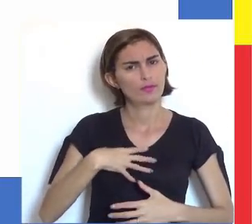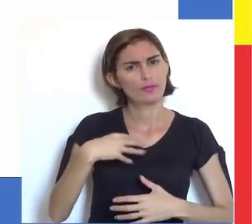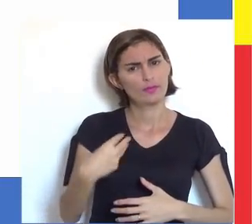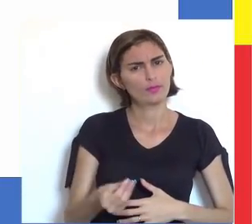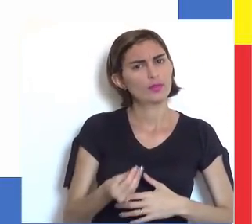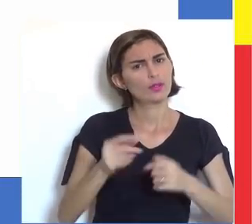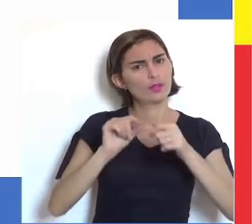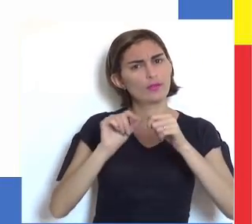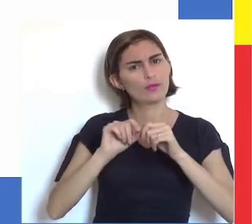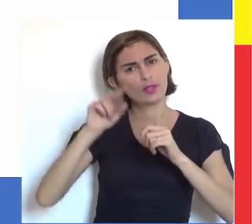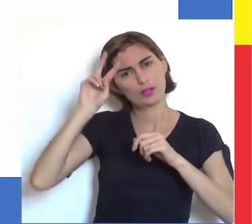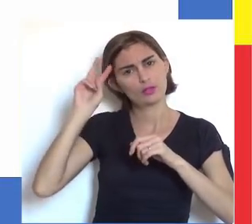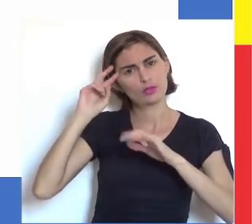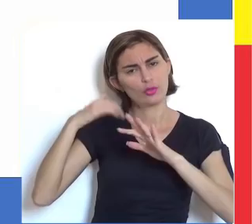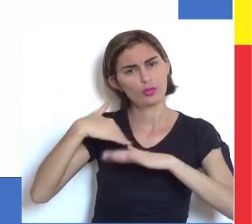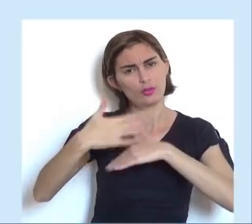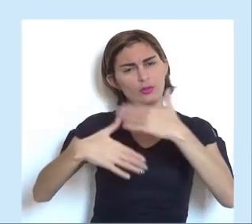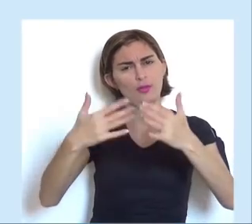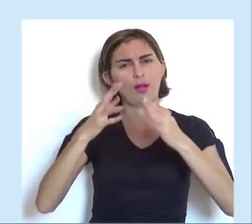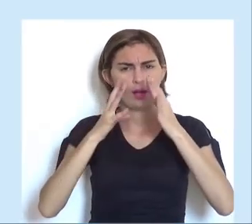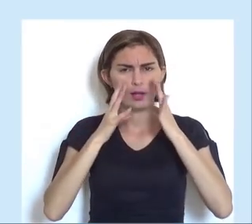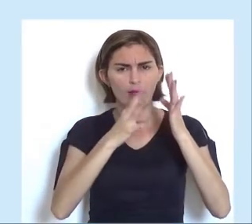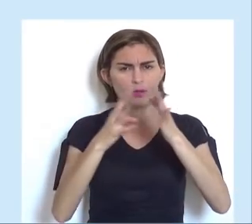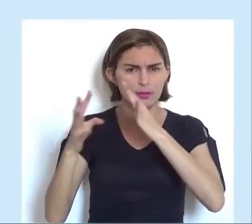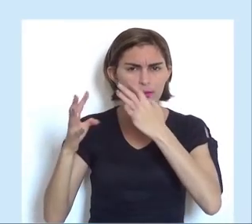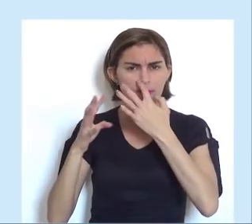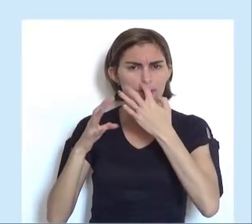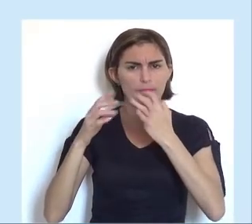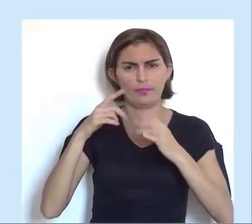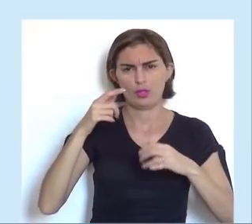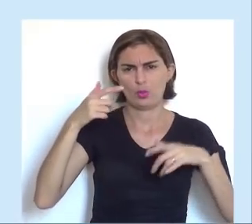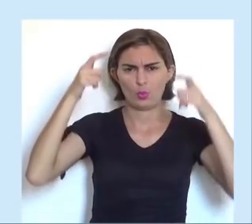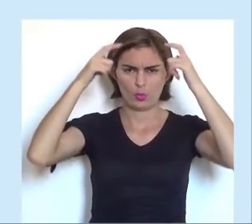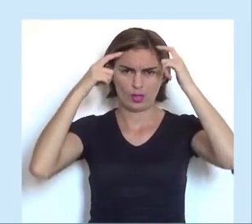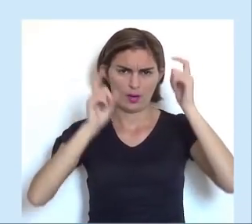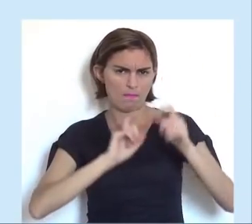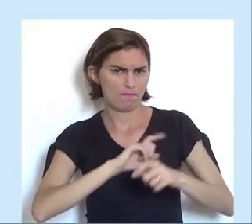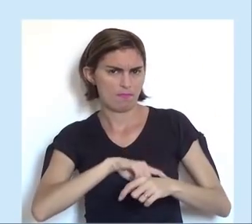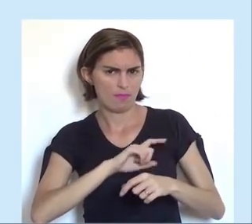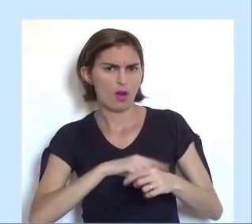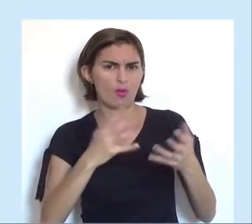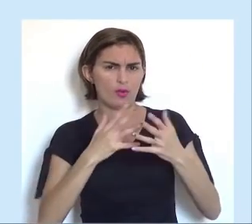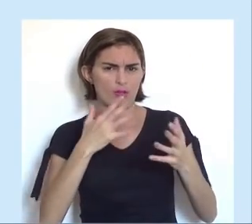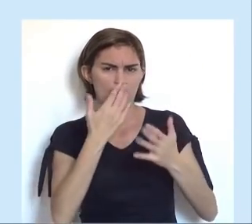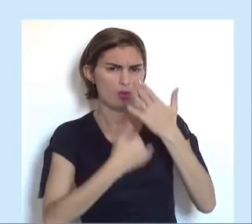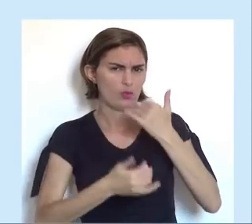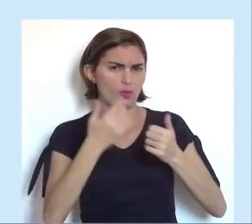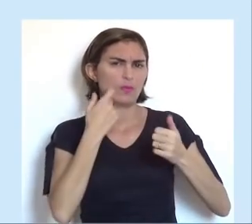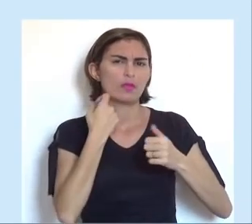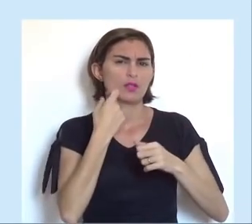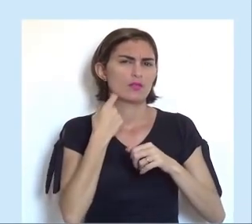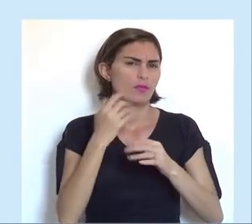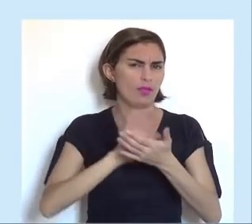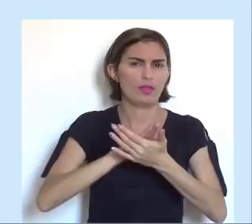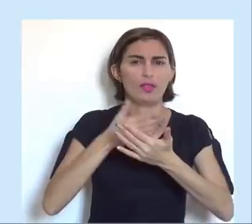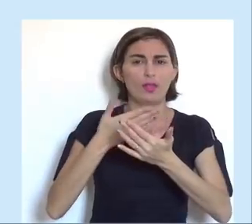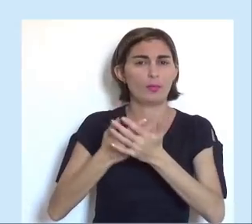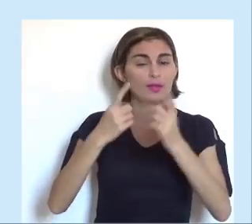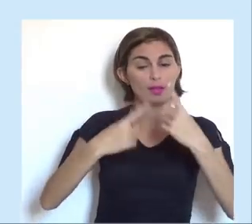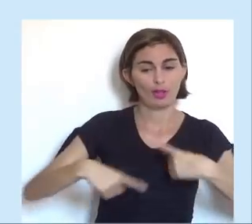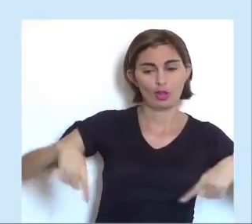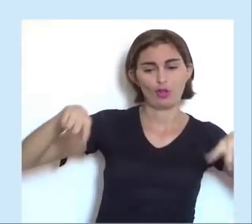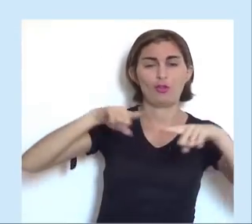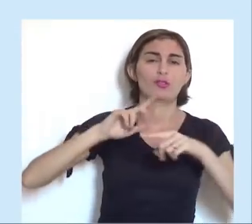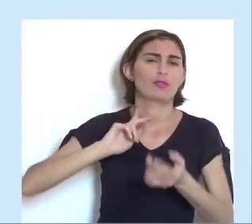sua filha que faz com que a história exista. Atenção, o fato do rei ser mau e querer mesmo dar comida para os peixes é